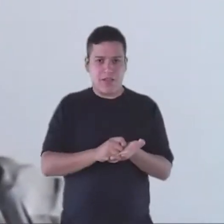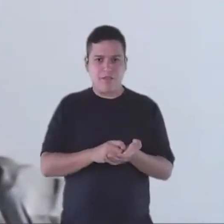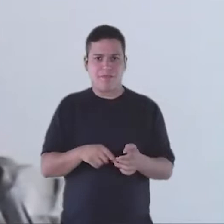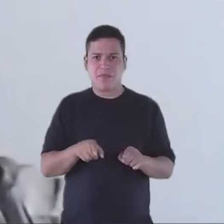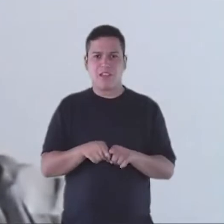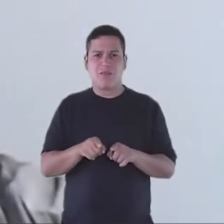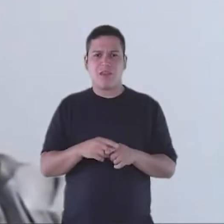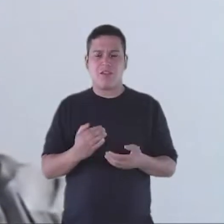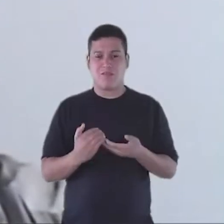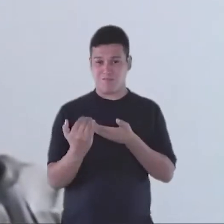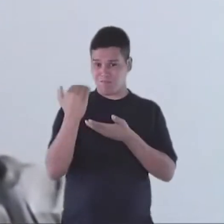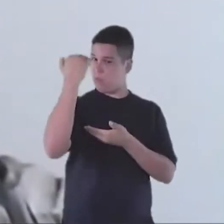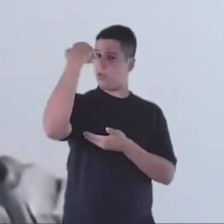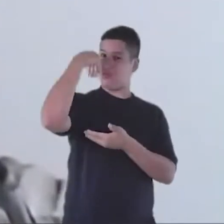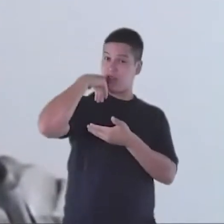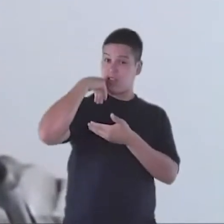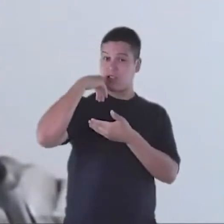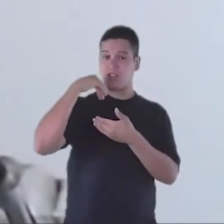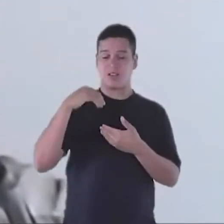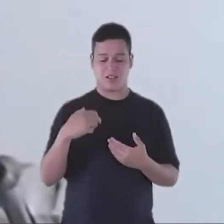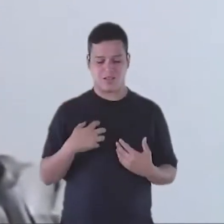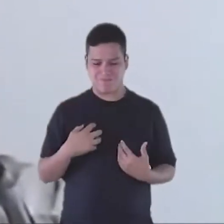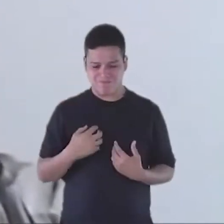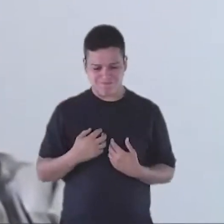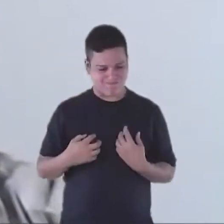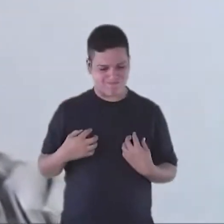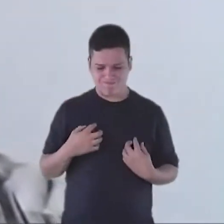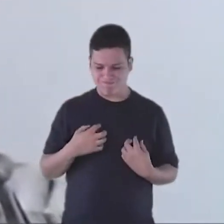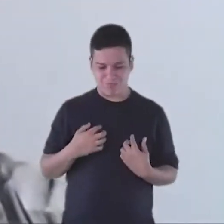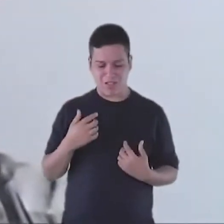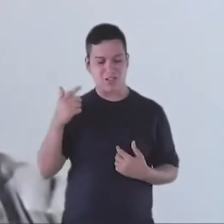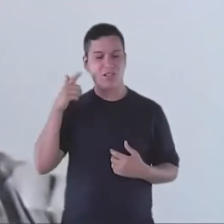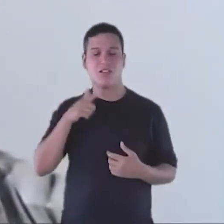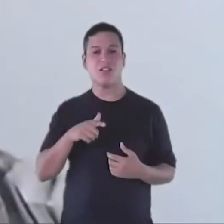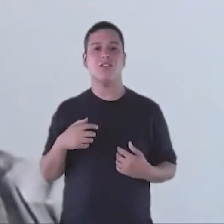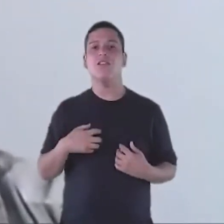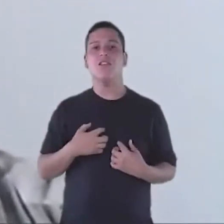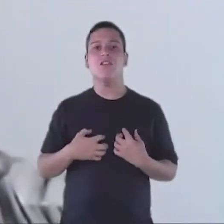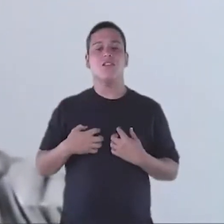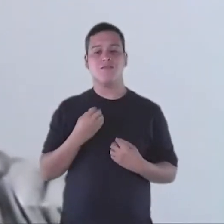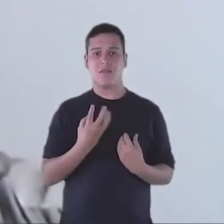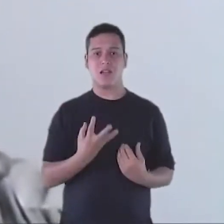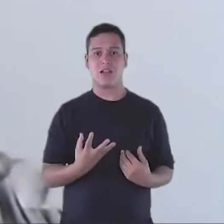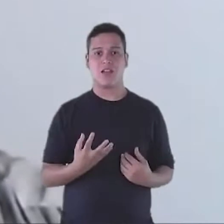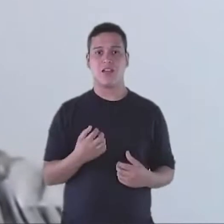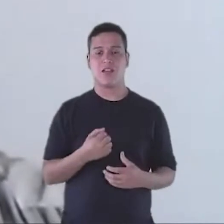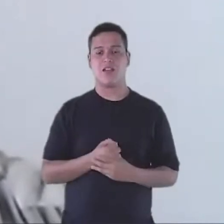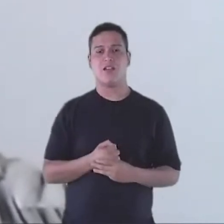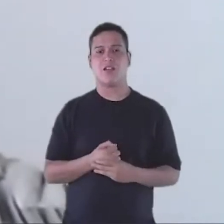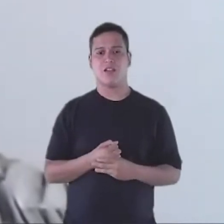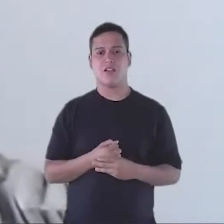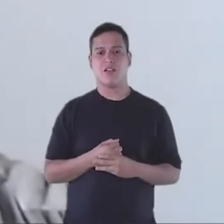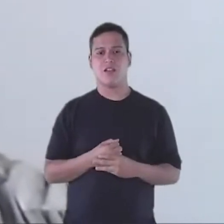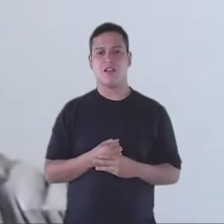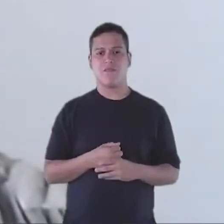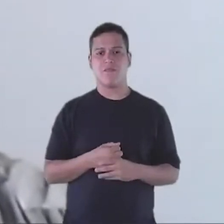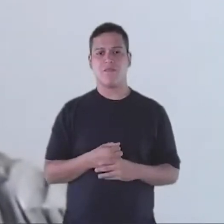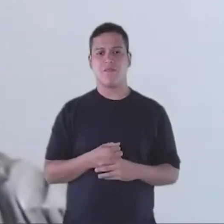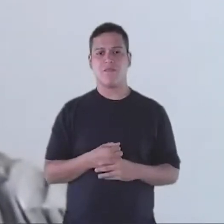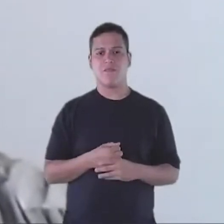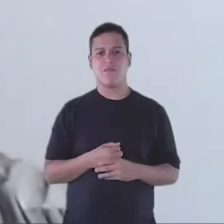coração, nem no vazio a preencher ou no cheio a